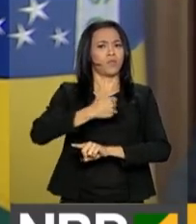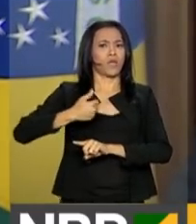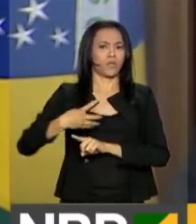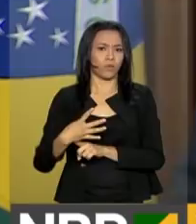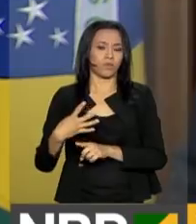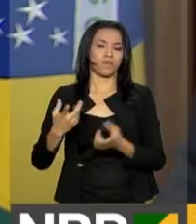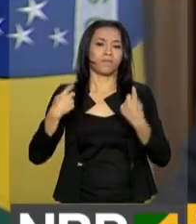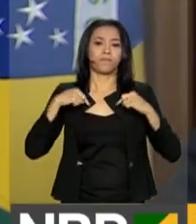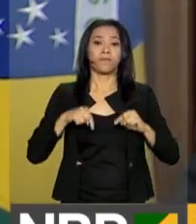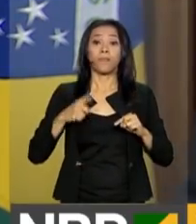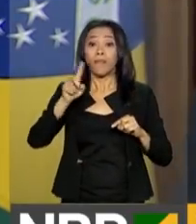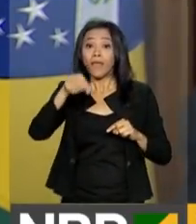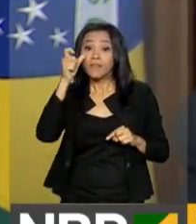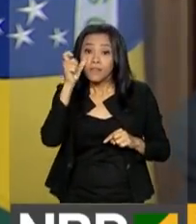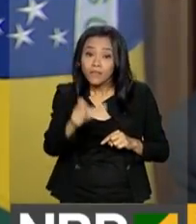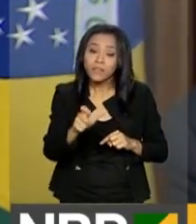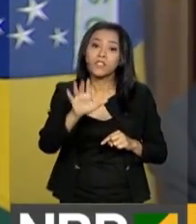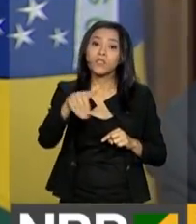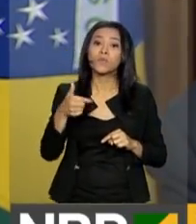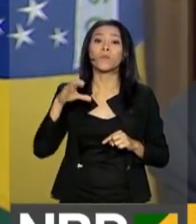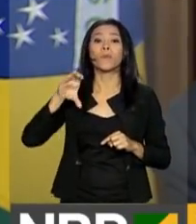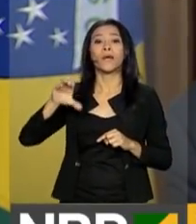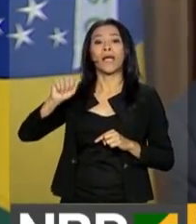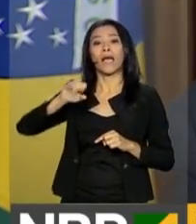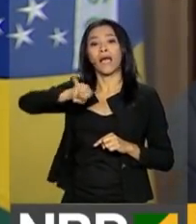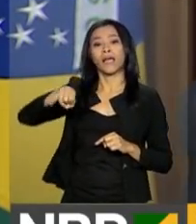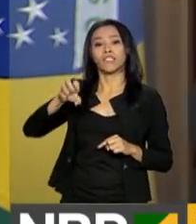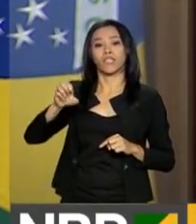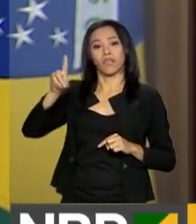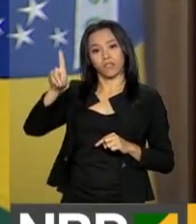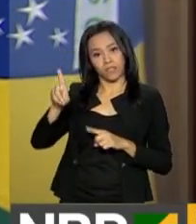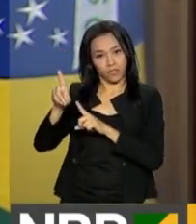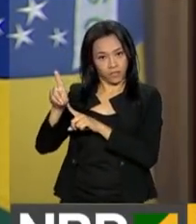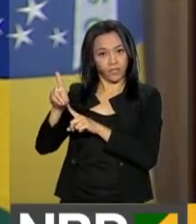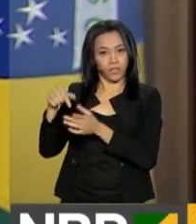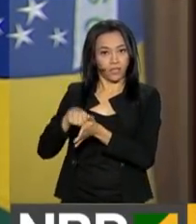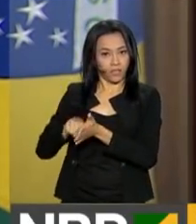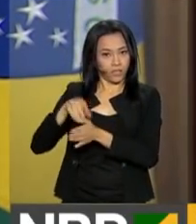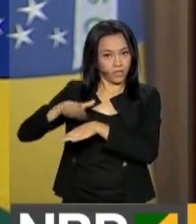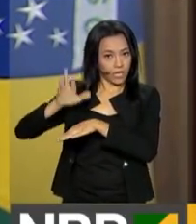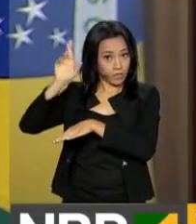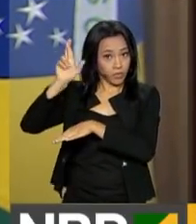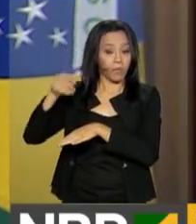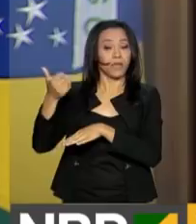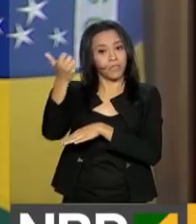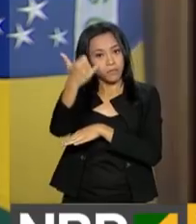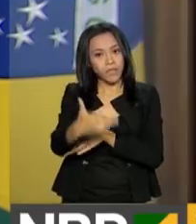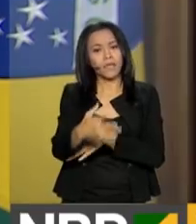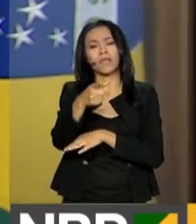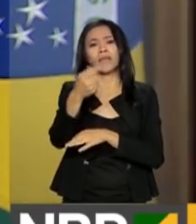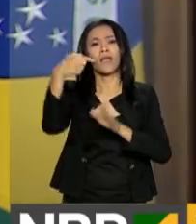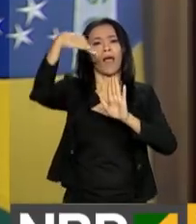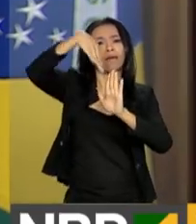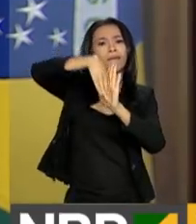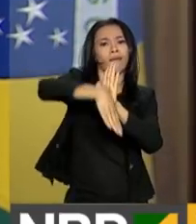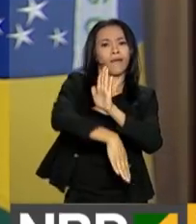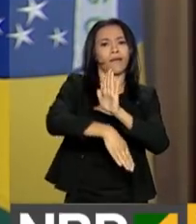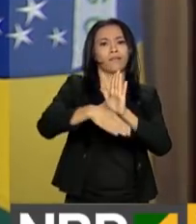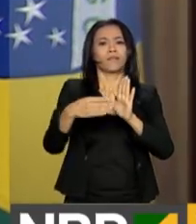quando havia dados do caged que revelavam que a queda do emprego em